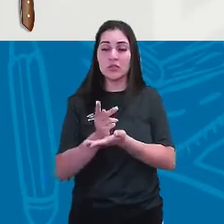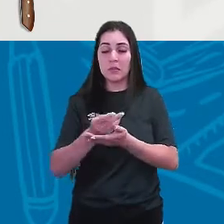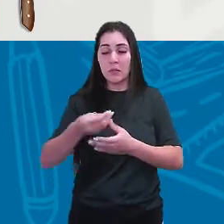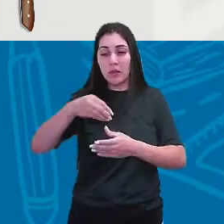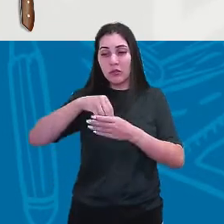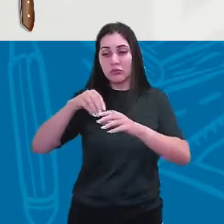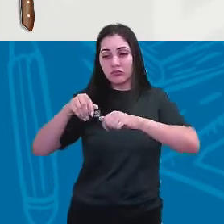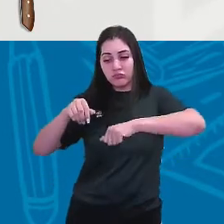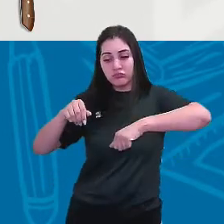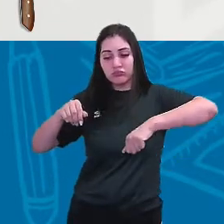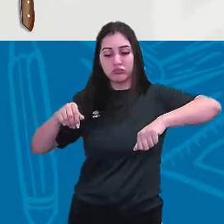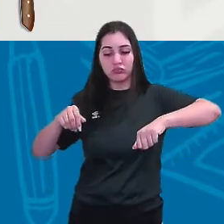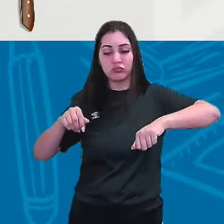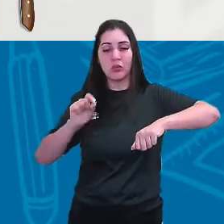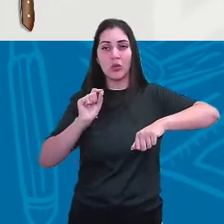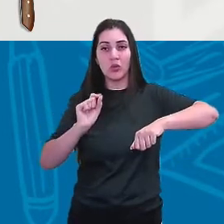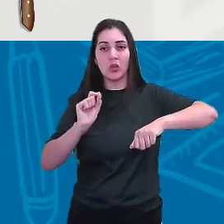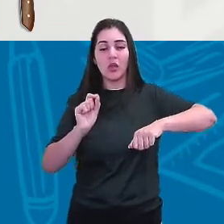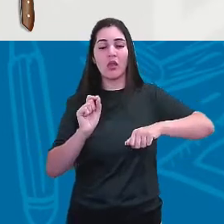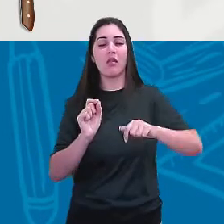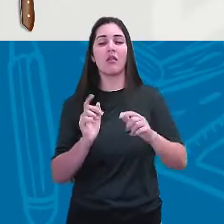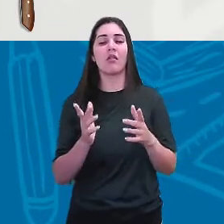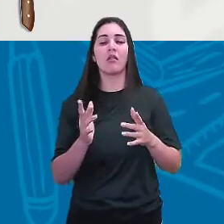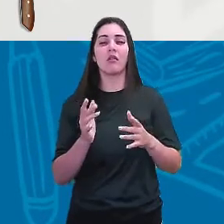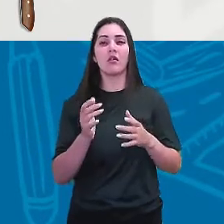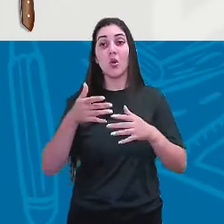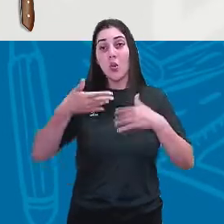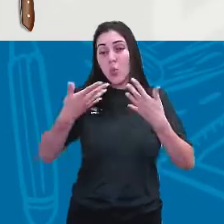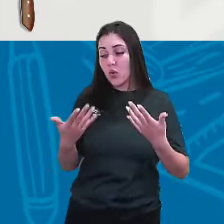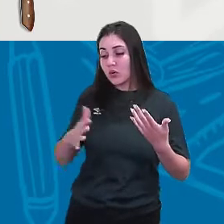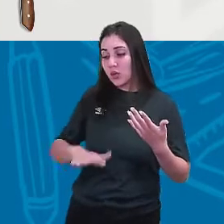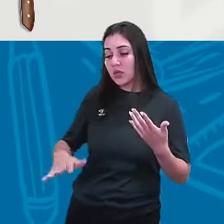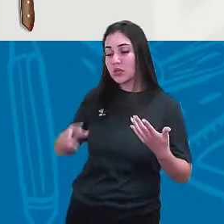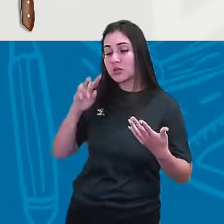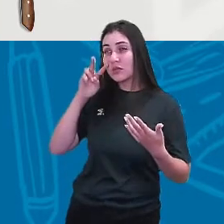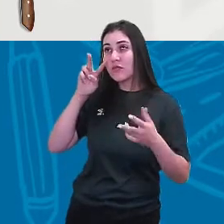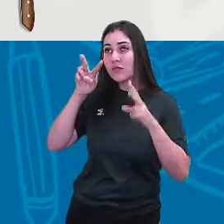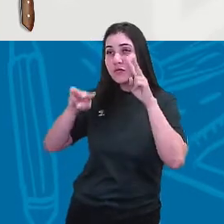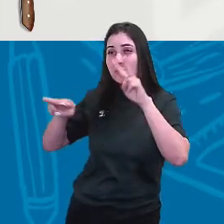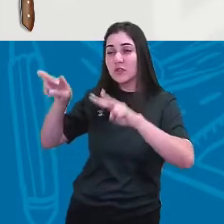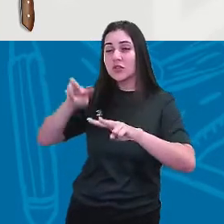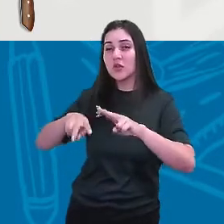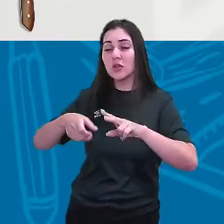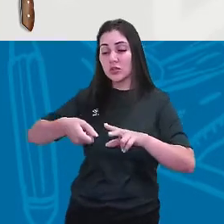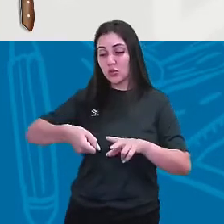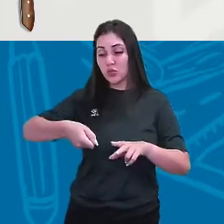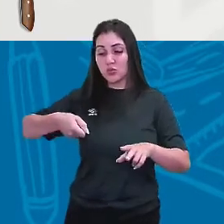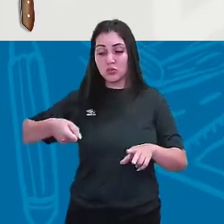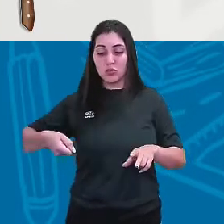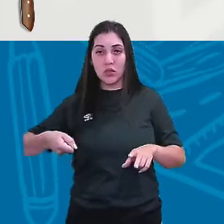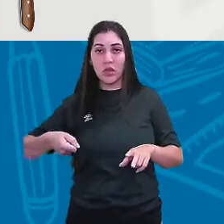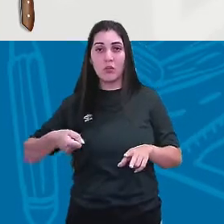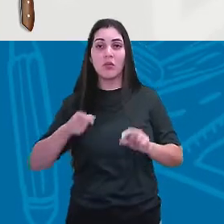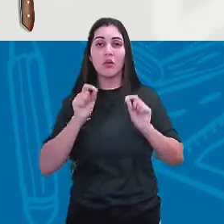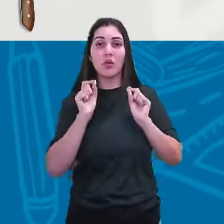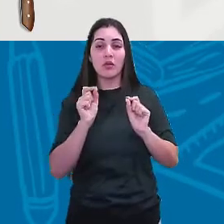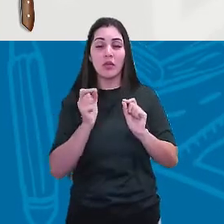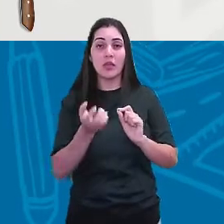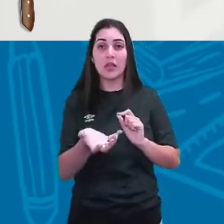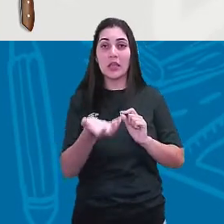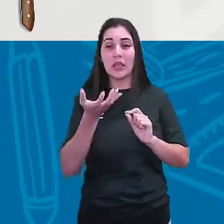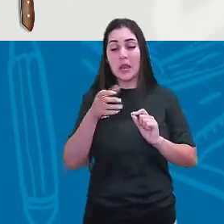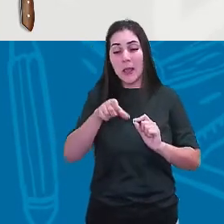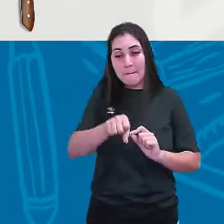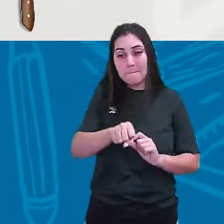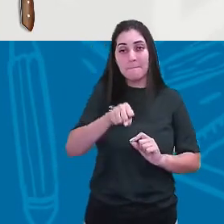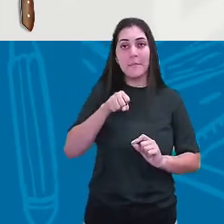Porque isso aí vai, de certa forma, né? Quando uma criança ela visualiza ali aquele cabinho, a tendência dela é querer pegar ali a